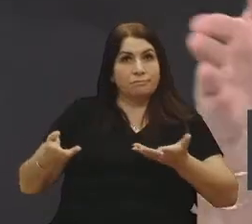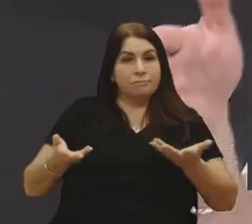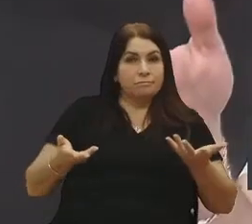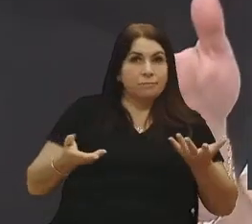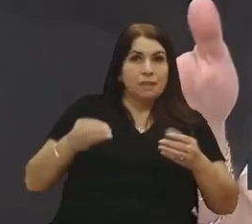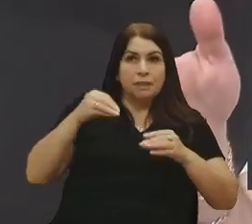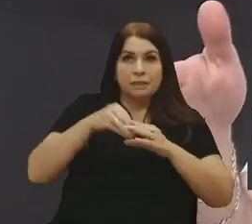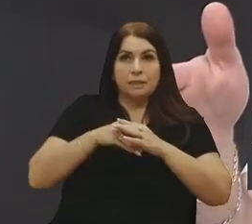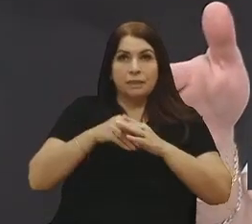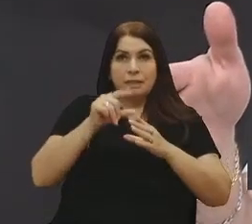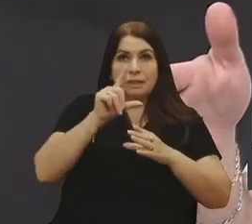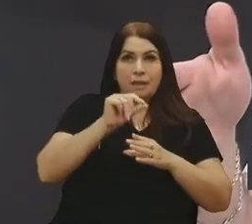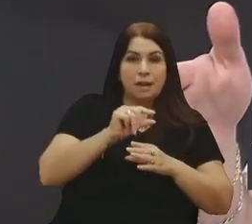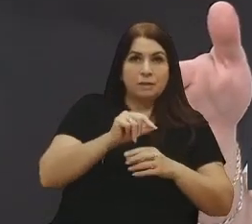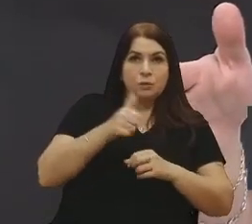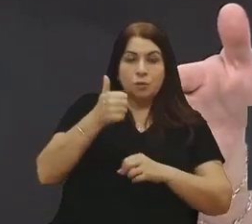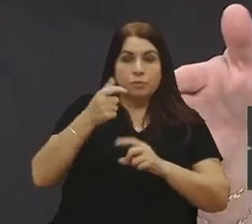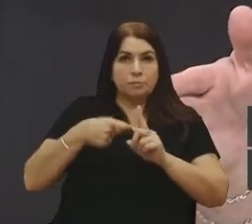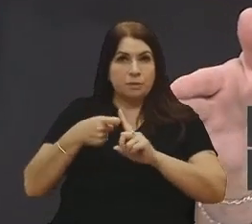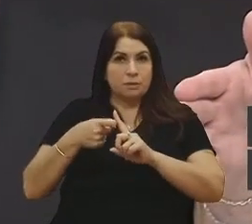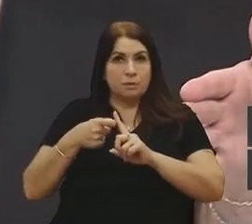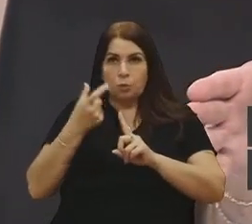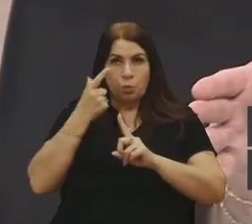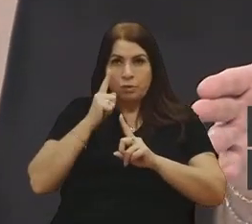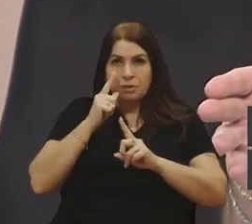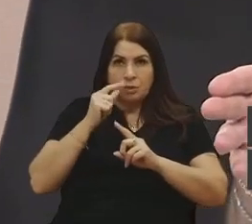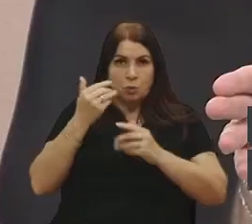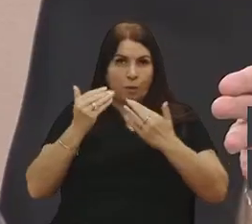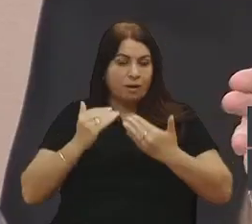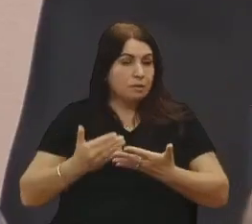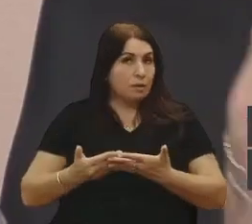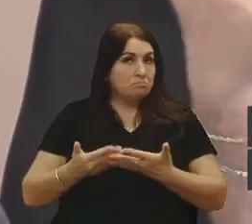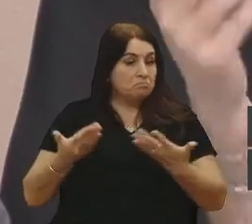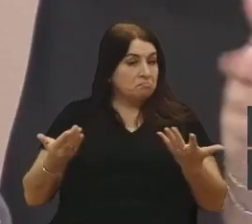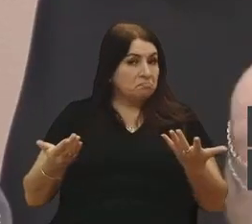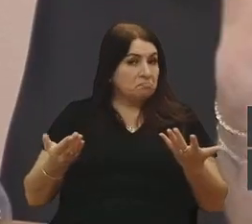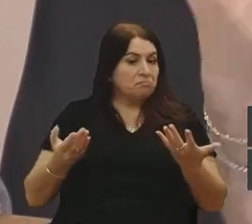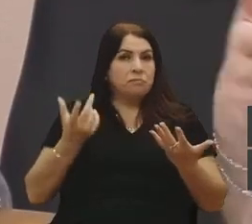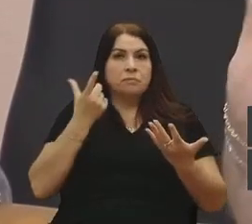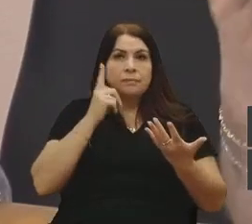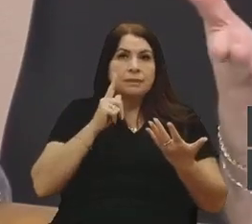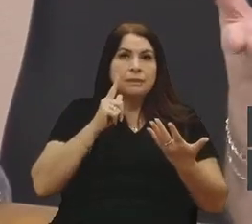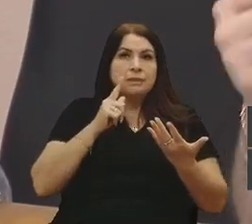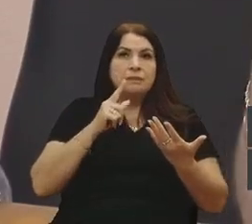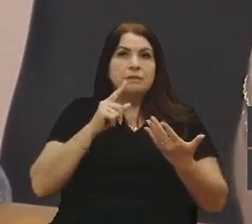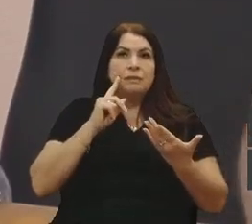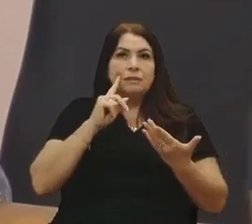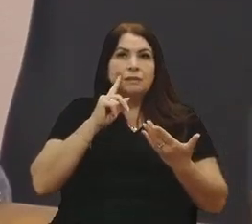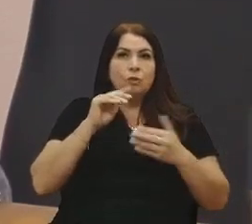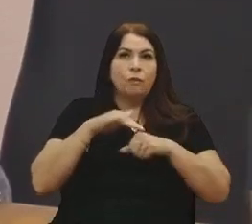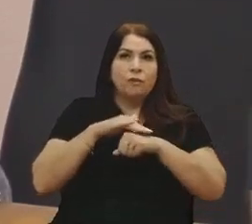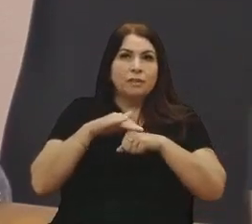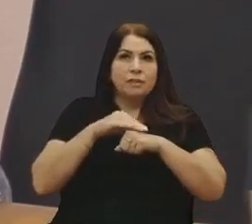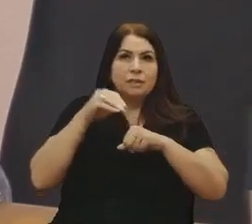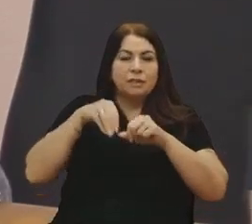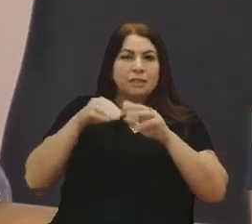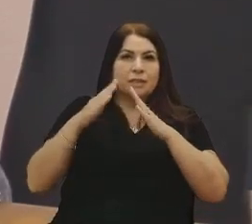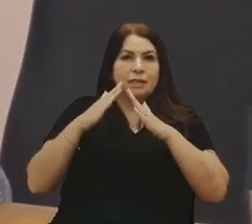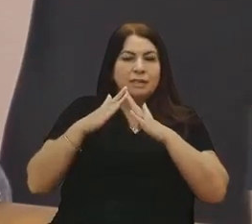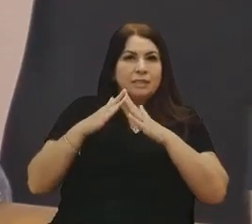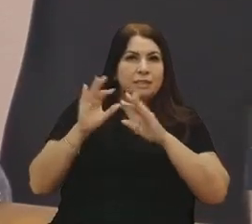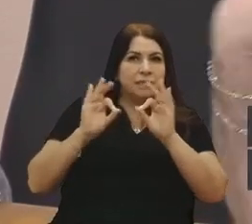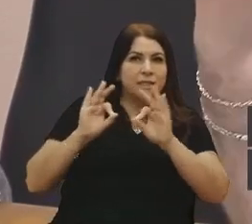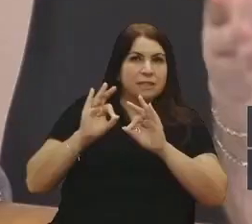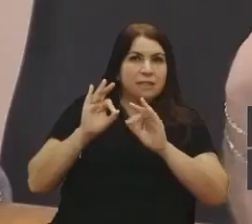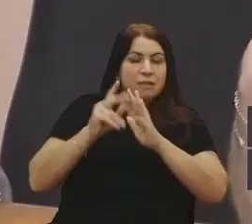dentro desses 10, 11 meses, não se conseguiu analisar? Não se conseguiu conversar dentro dessa casa com ninguém sobre o